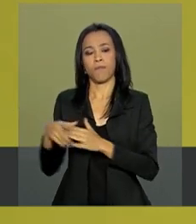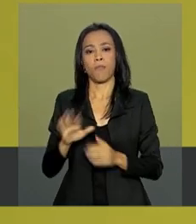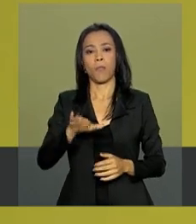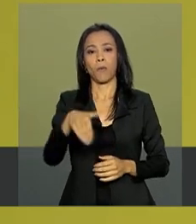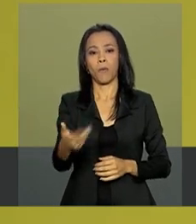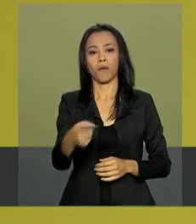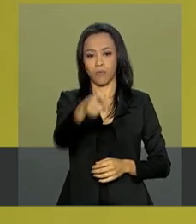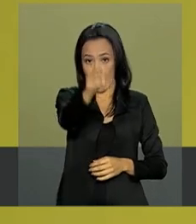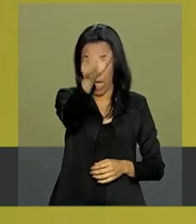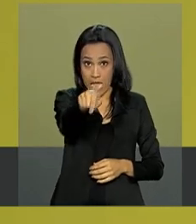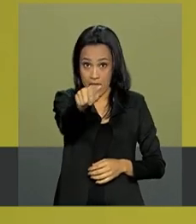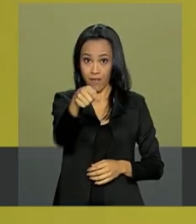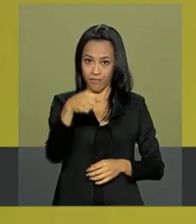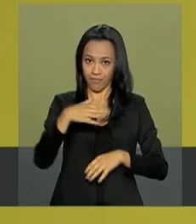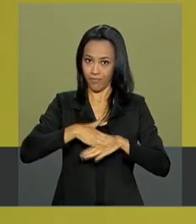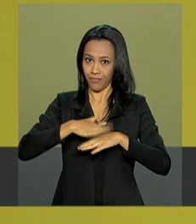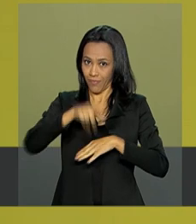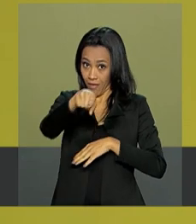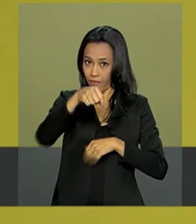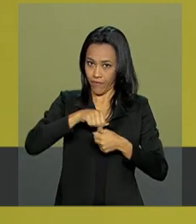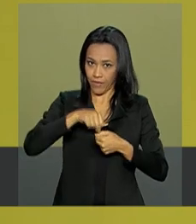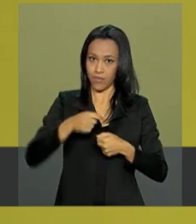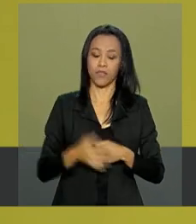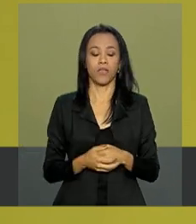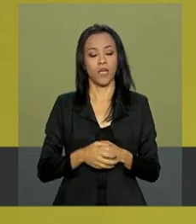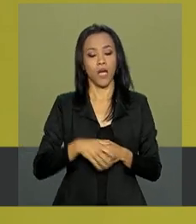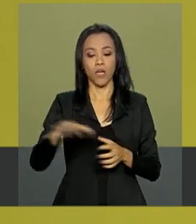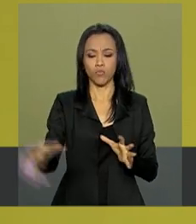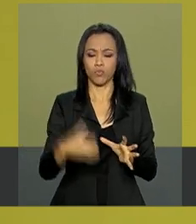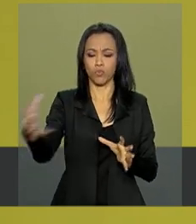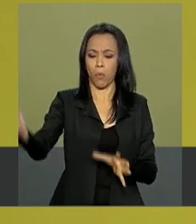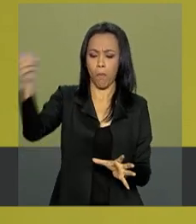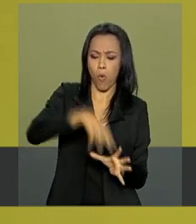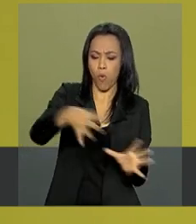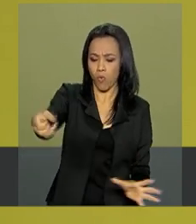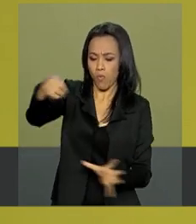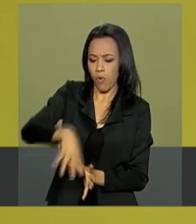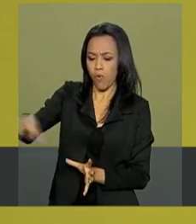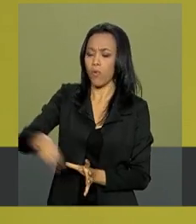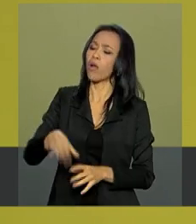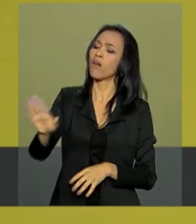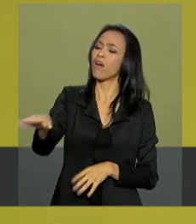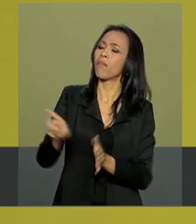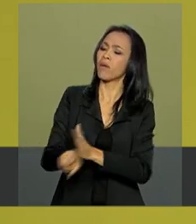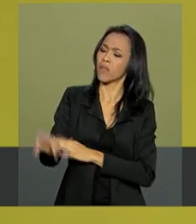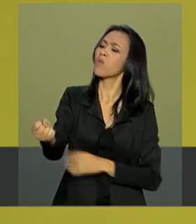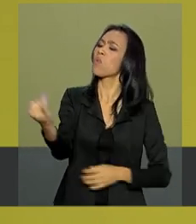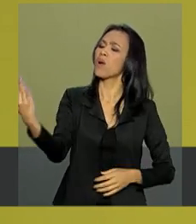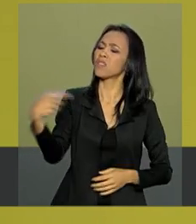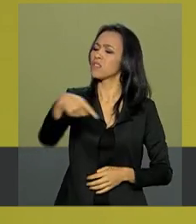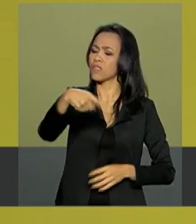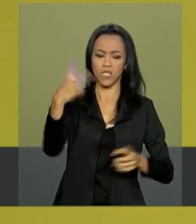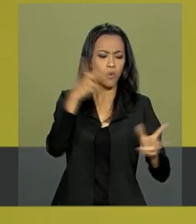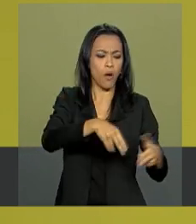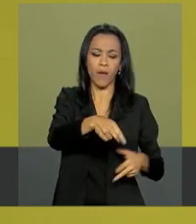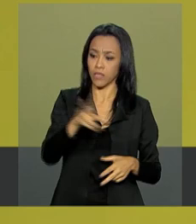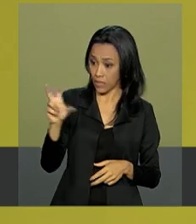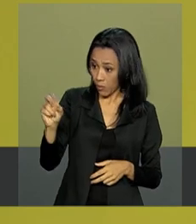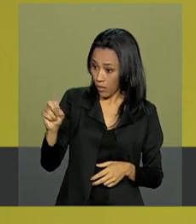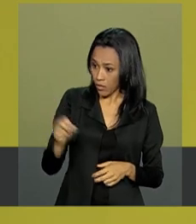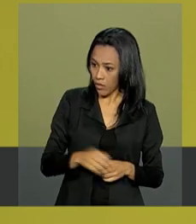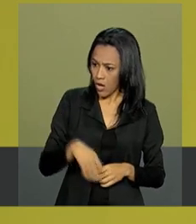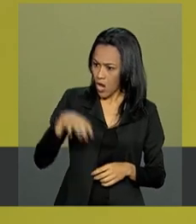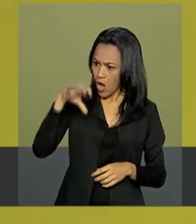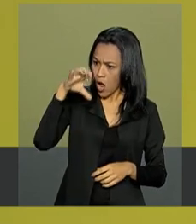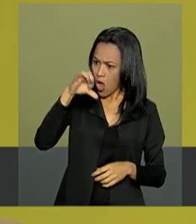lá, não sei quantos sacos, fardos de algodão, eu perguntei para o dono, mas quantas máquinas dessas você tem? Ele disse, eu tenho 50. Quanto custa cada uma?